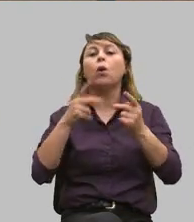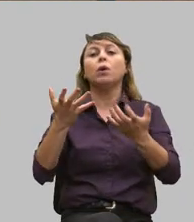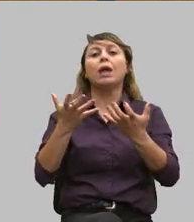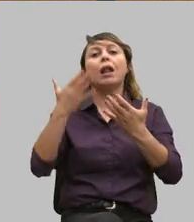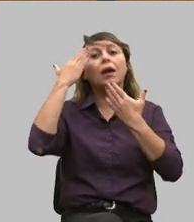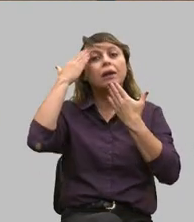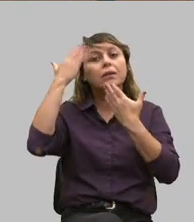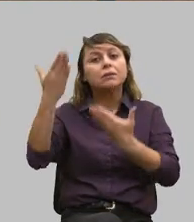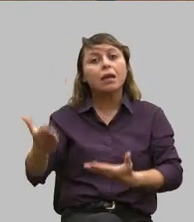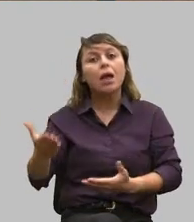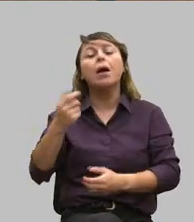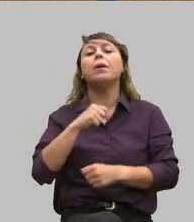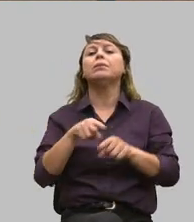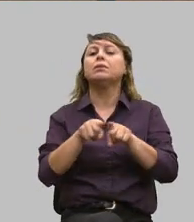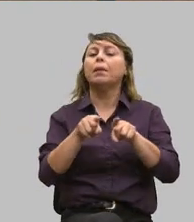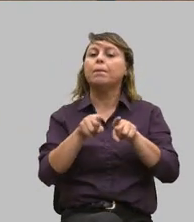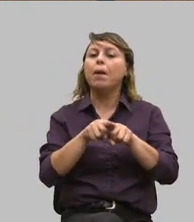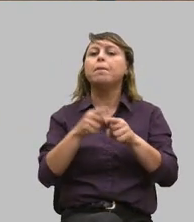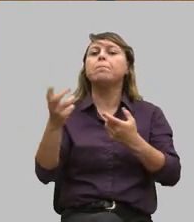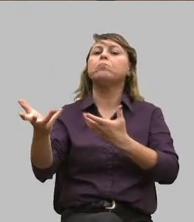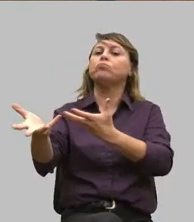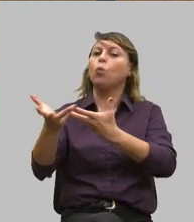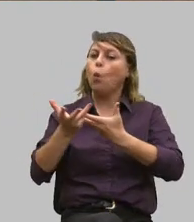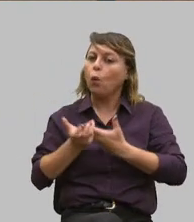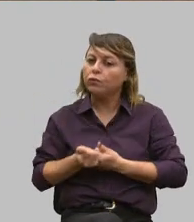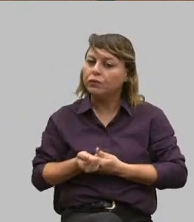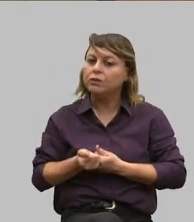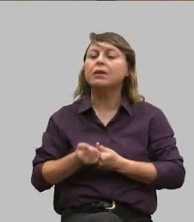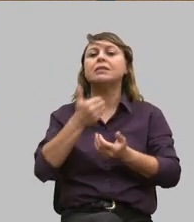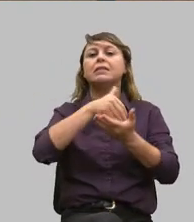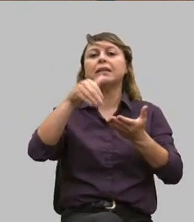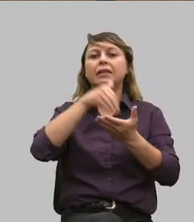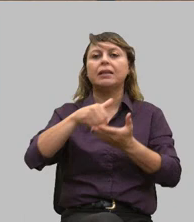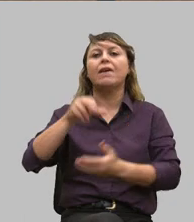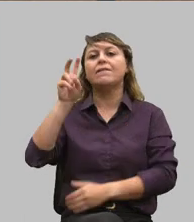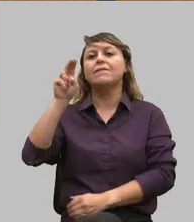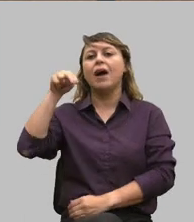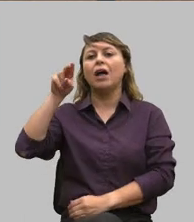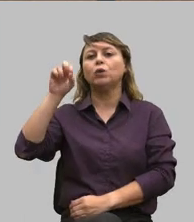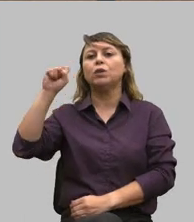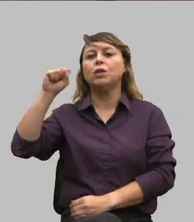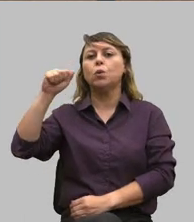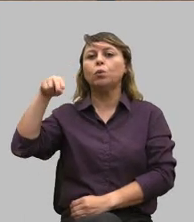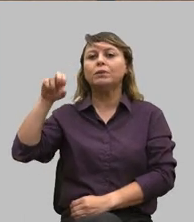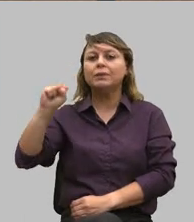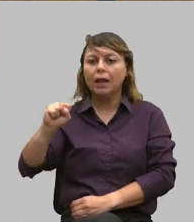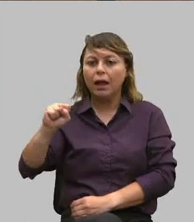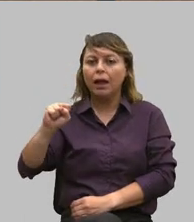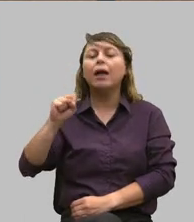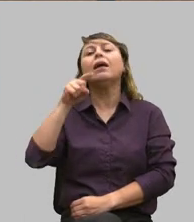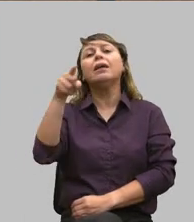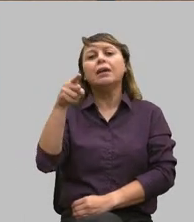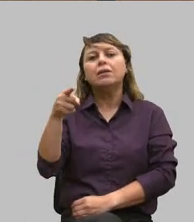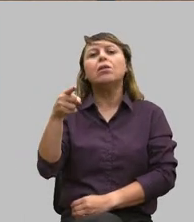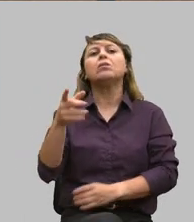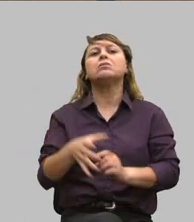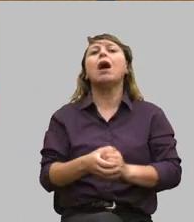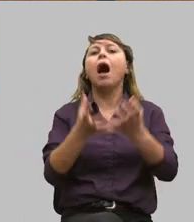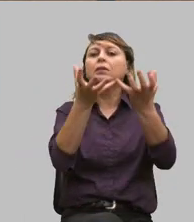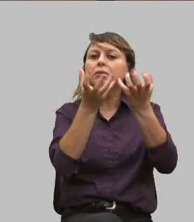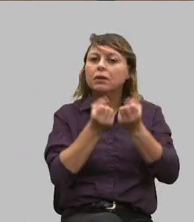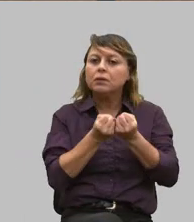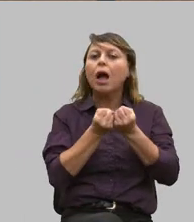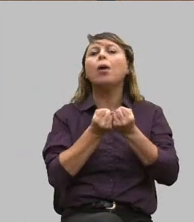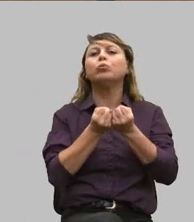pelo convite tá ali a minha secretária de de saúde avanil secretária de educação Munique nós aderimos esse programa e Esperamos